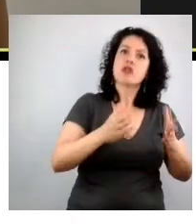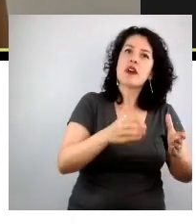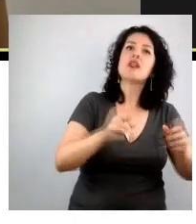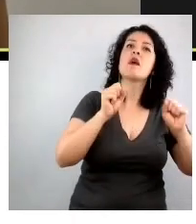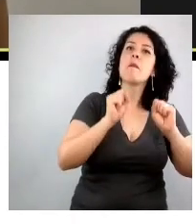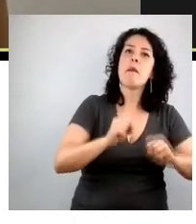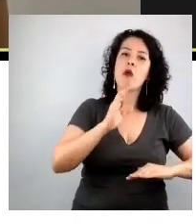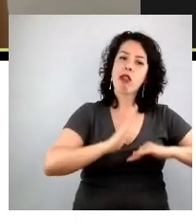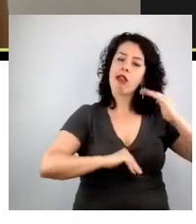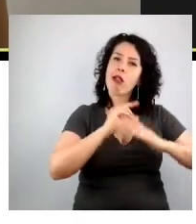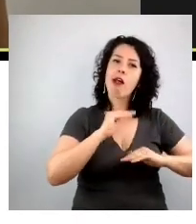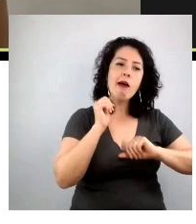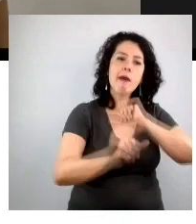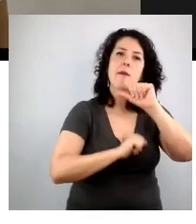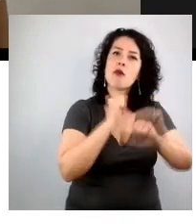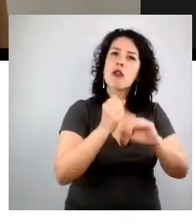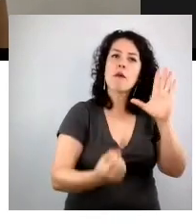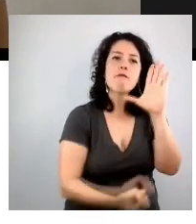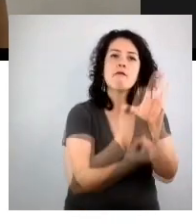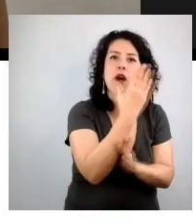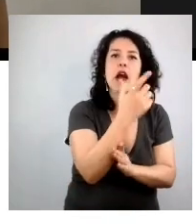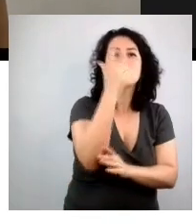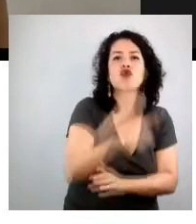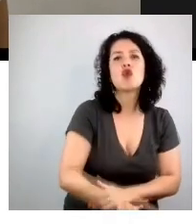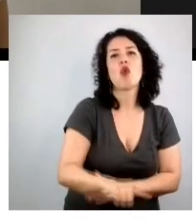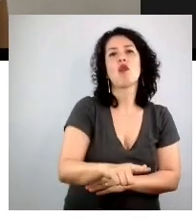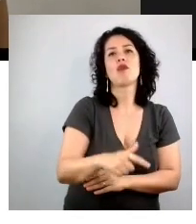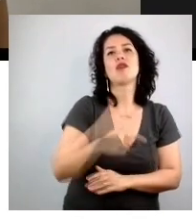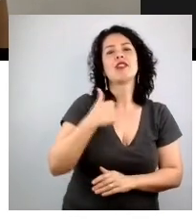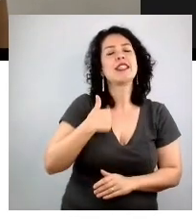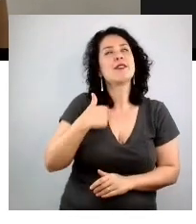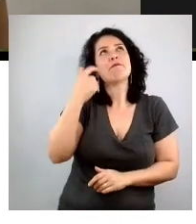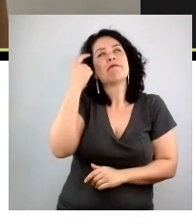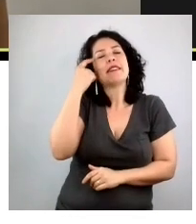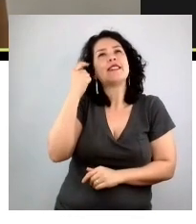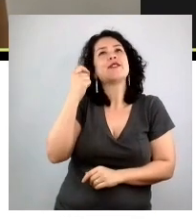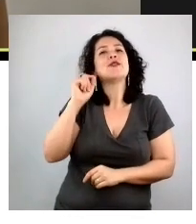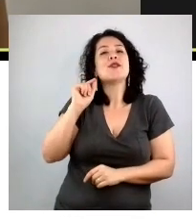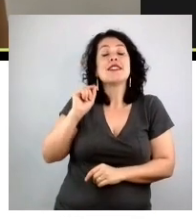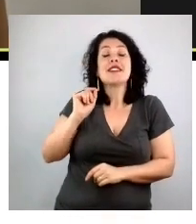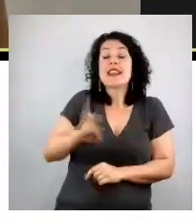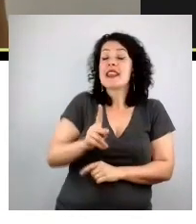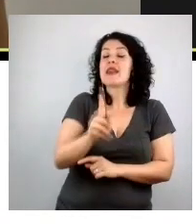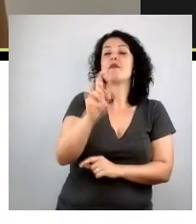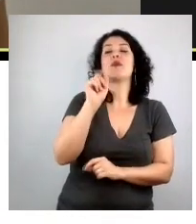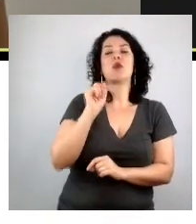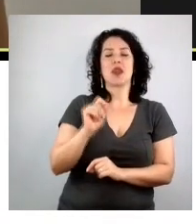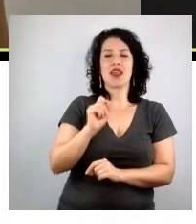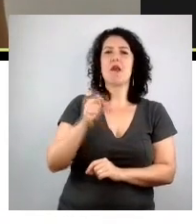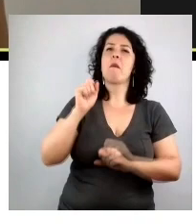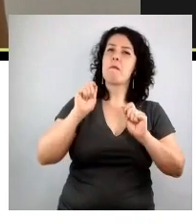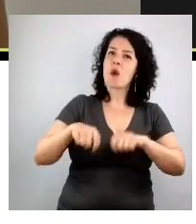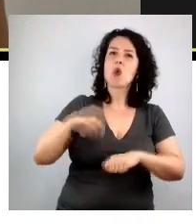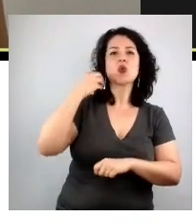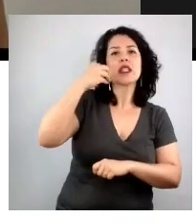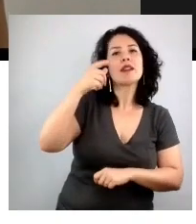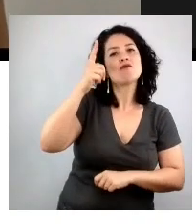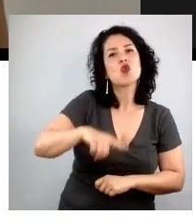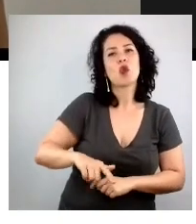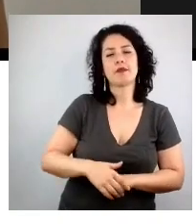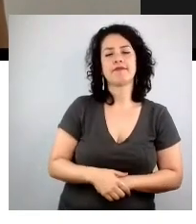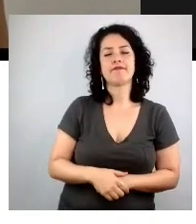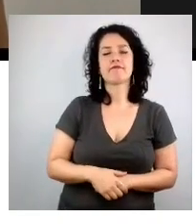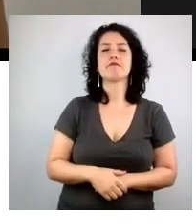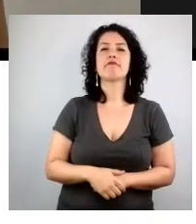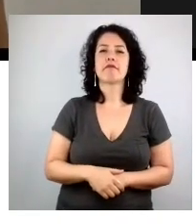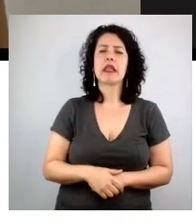em alguma coisa. Eu sempre parto desse princípio, porque todas as vezes que eu ouço as pessoas falando sobre